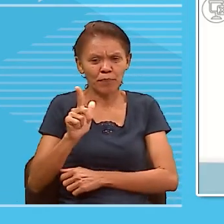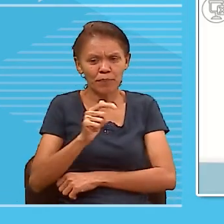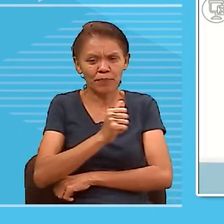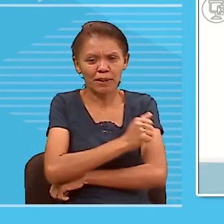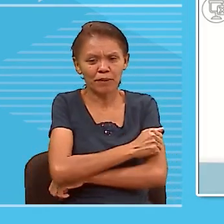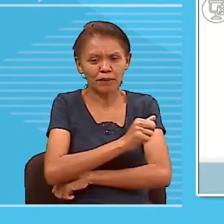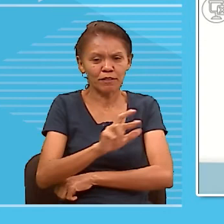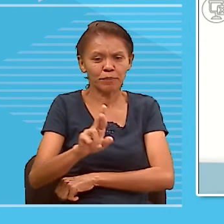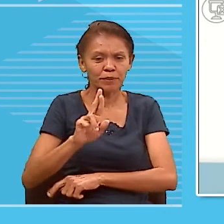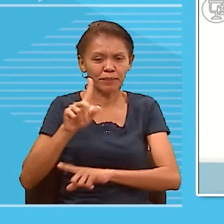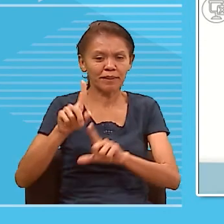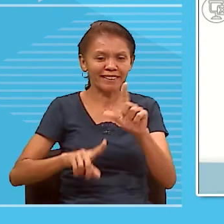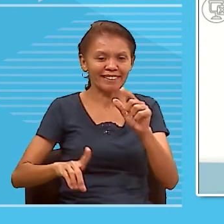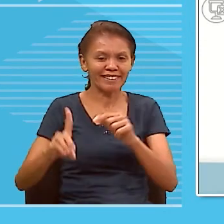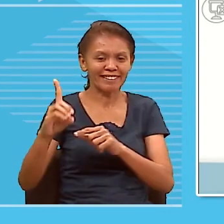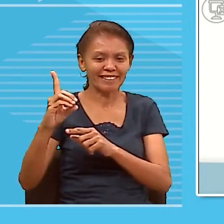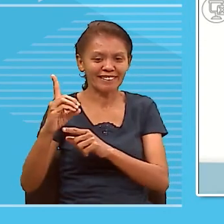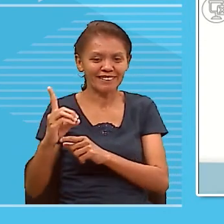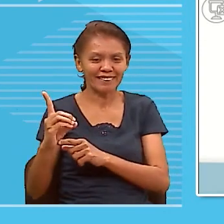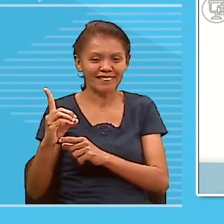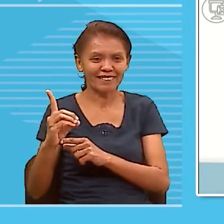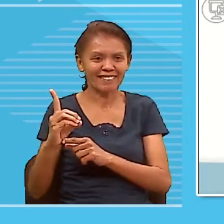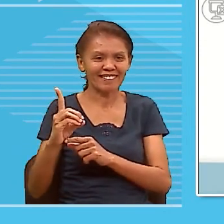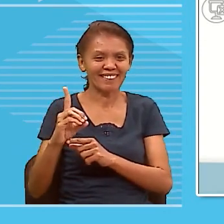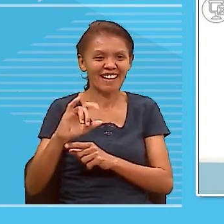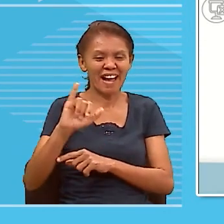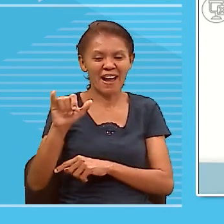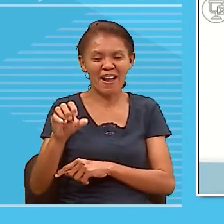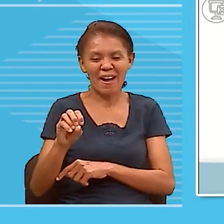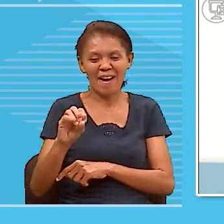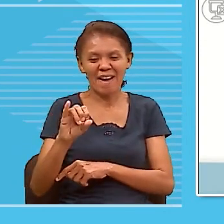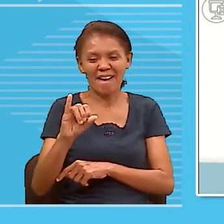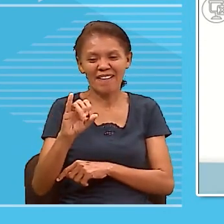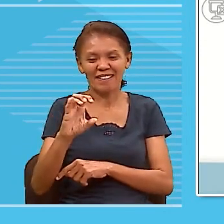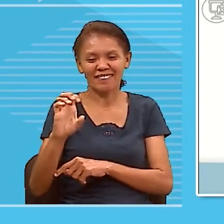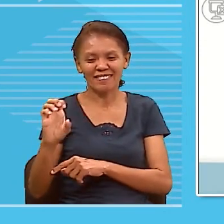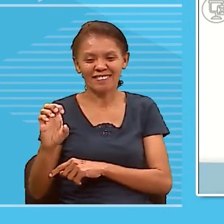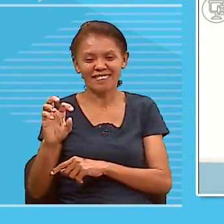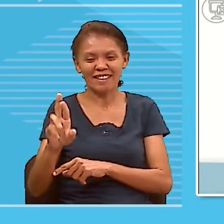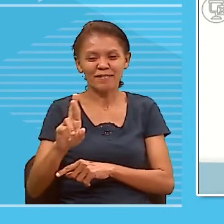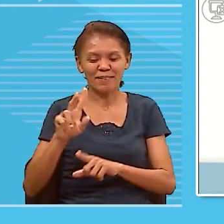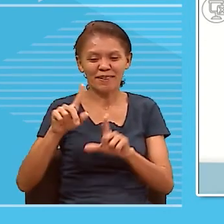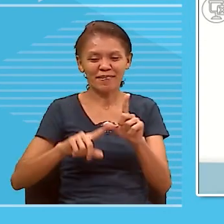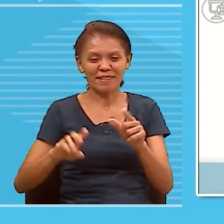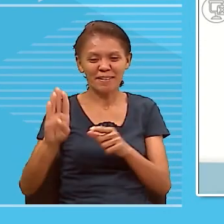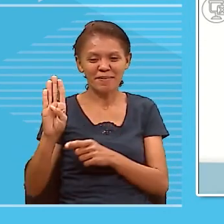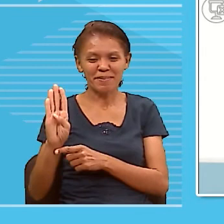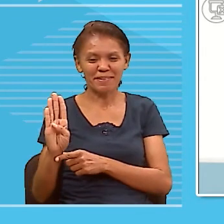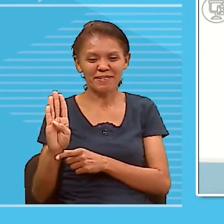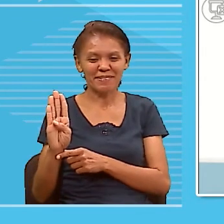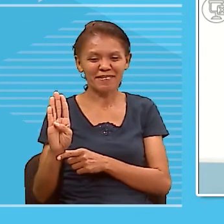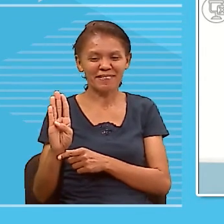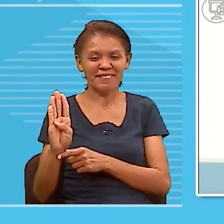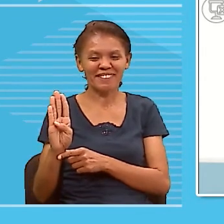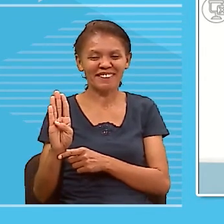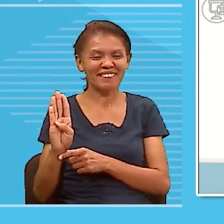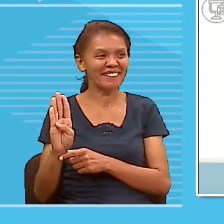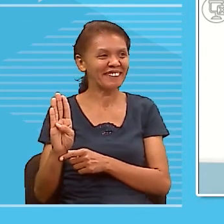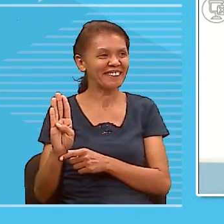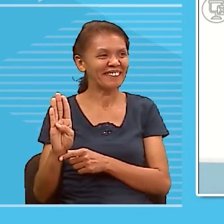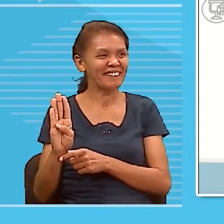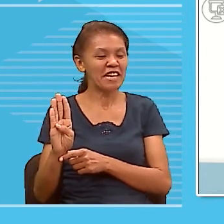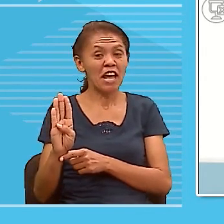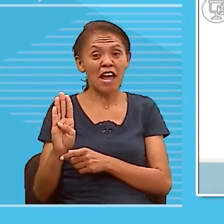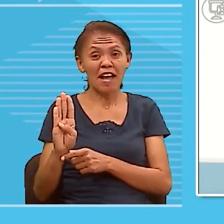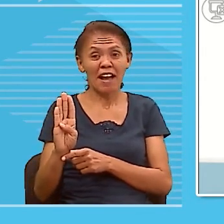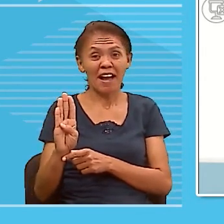letra D A Joyce sinais colocou B de bolinha muito bem vamos